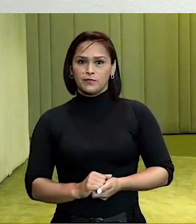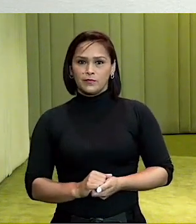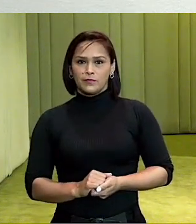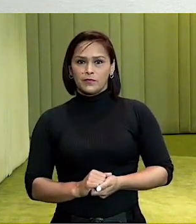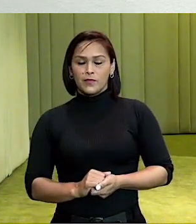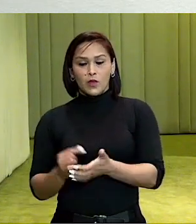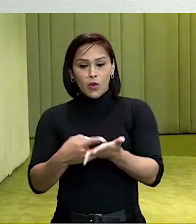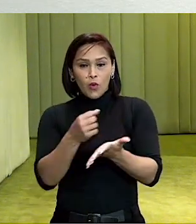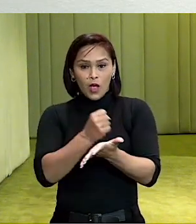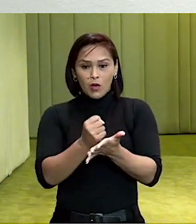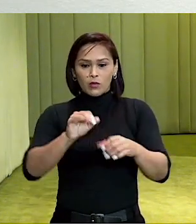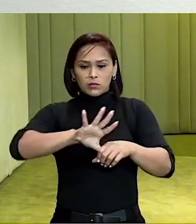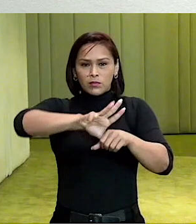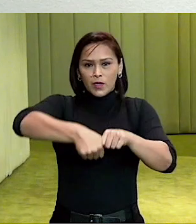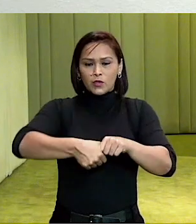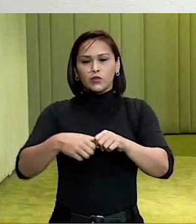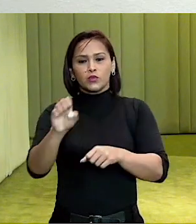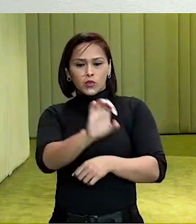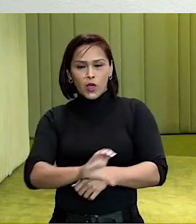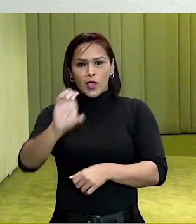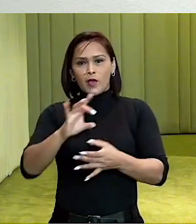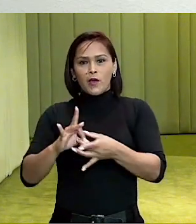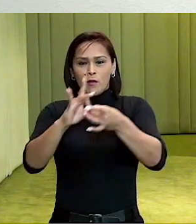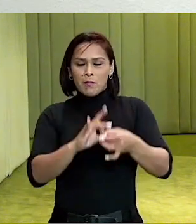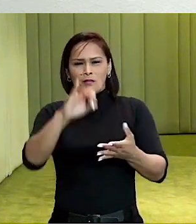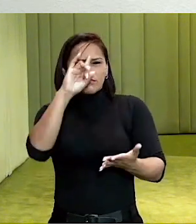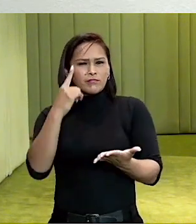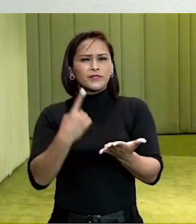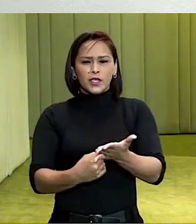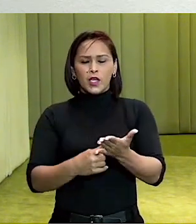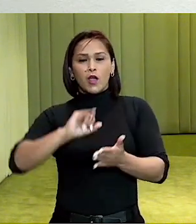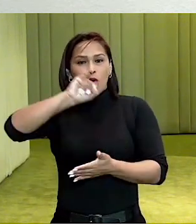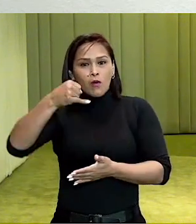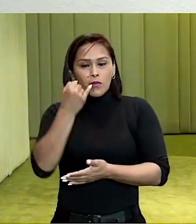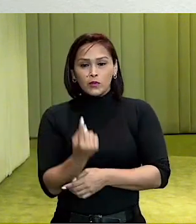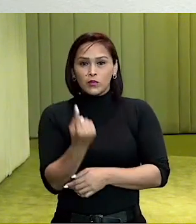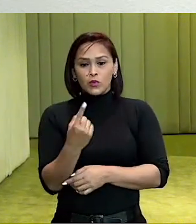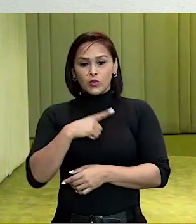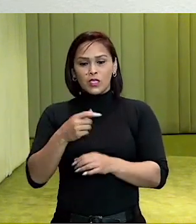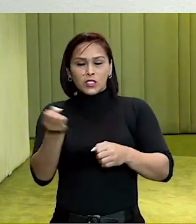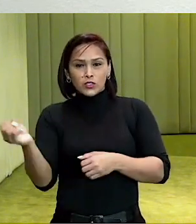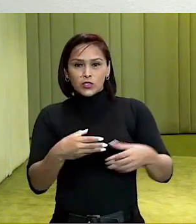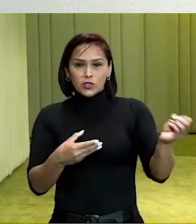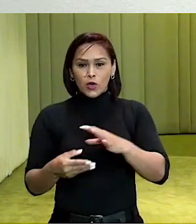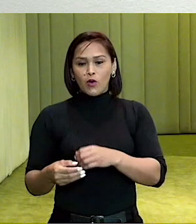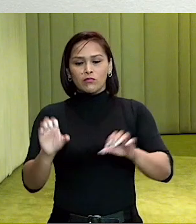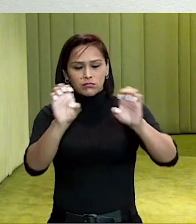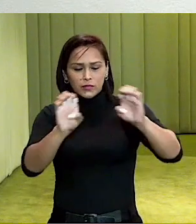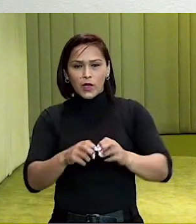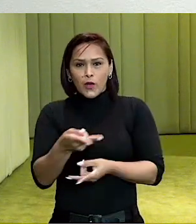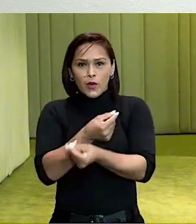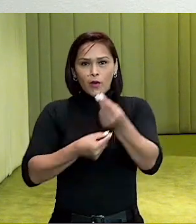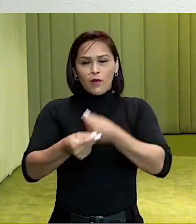O Acordo Mercosul-União Europeia é decididamente oportunidade única de modernização da nossa estrutura